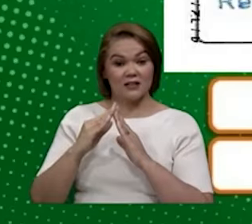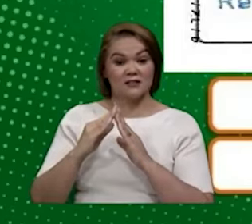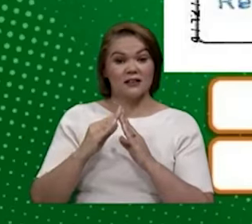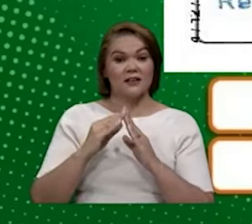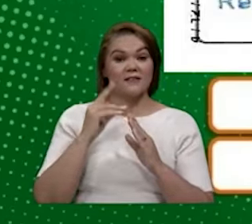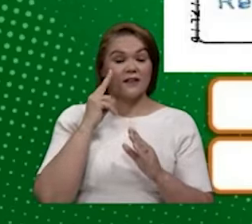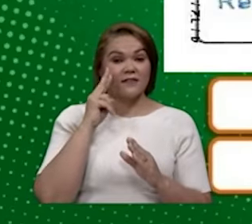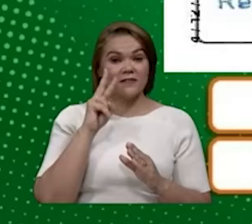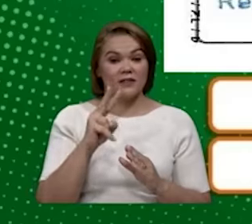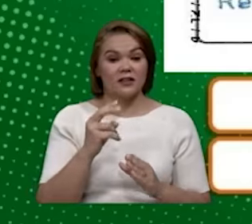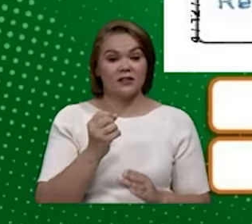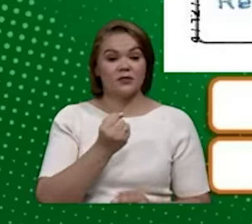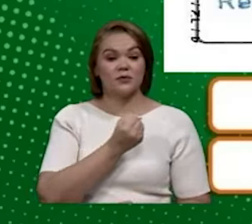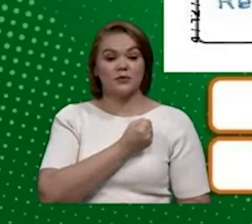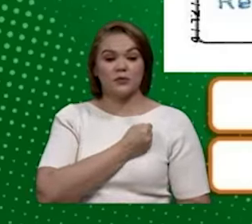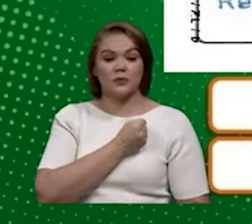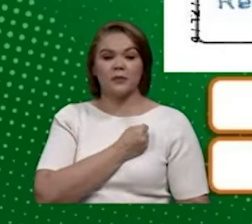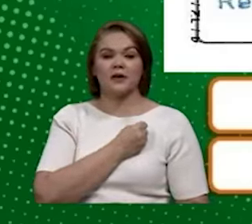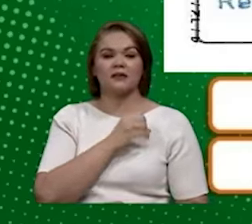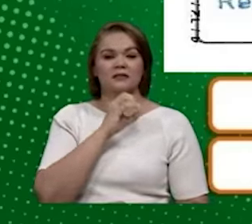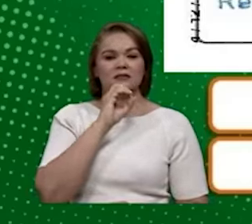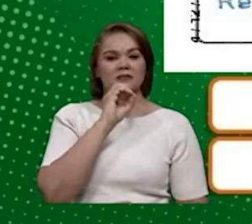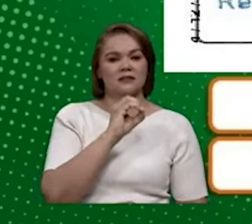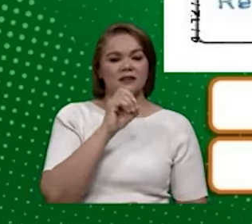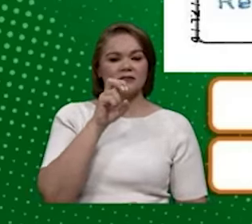O título é o de número